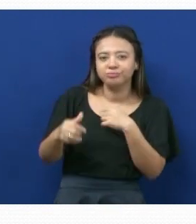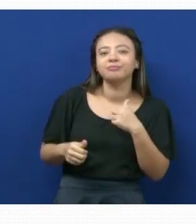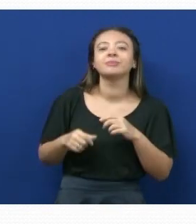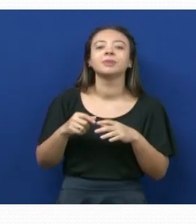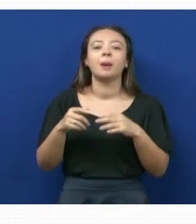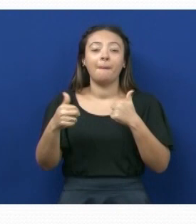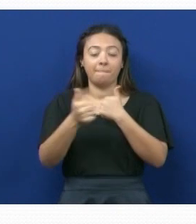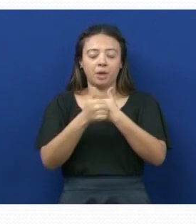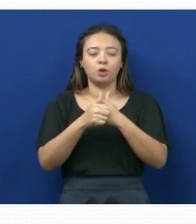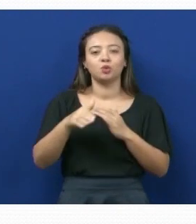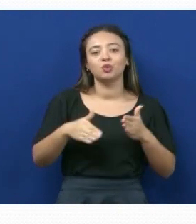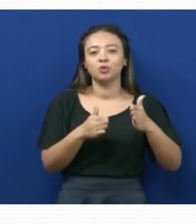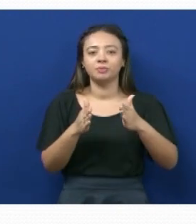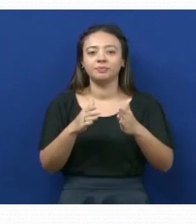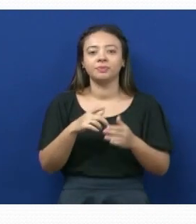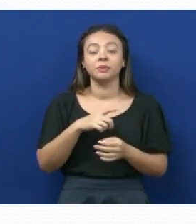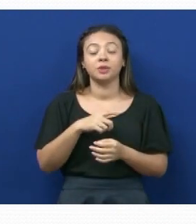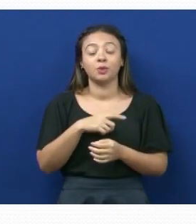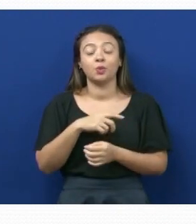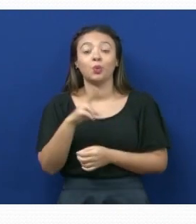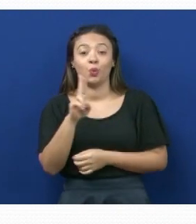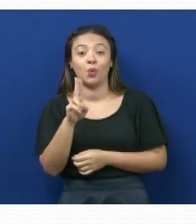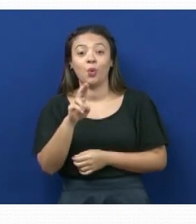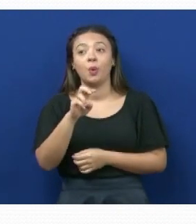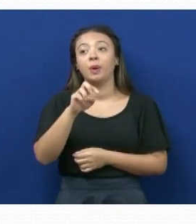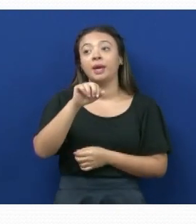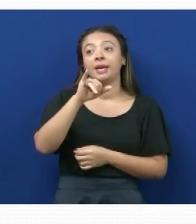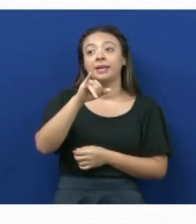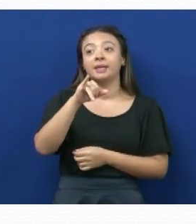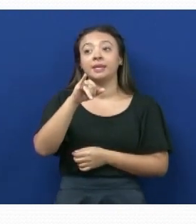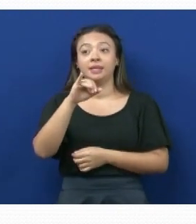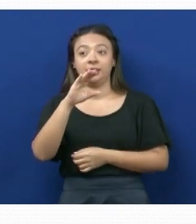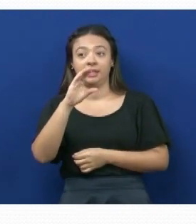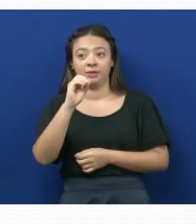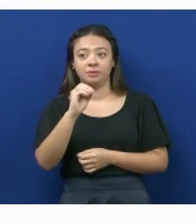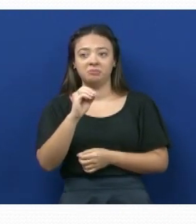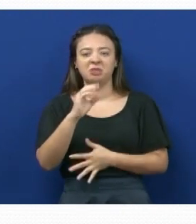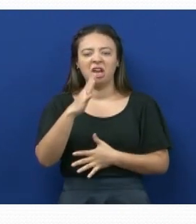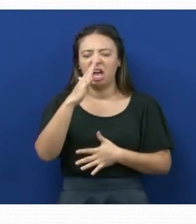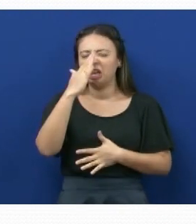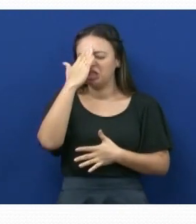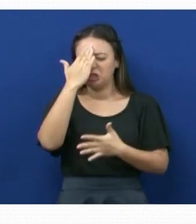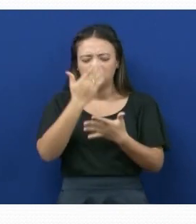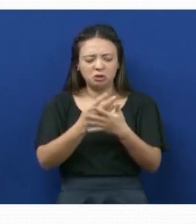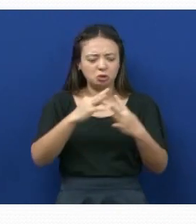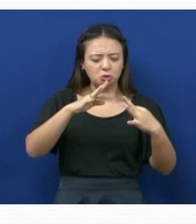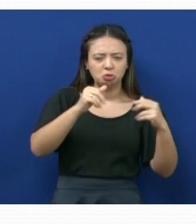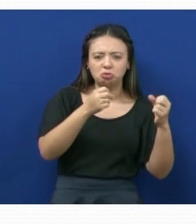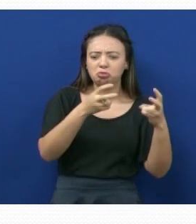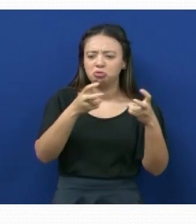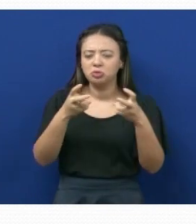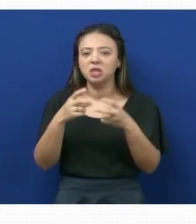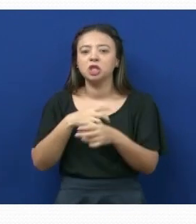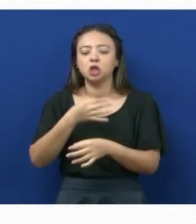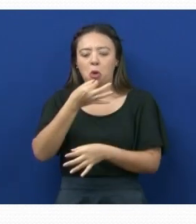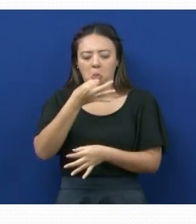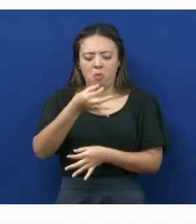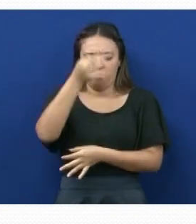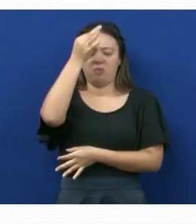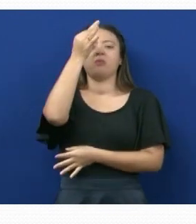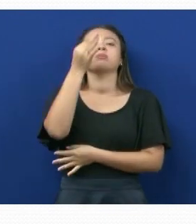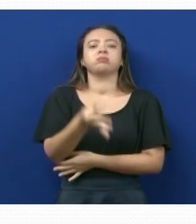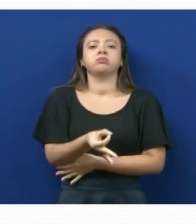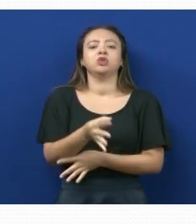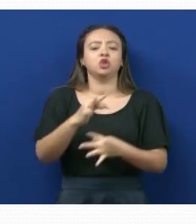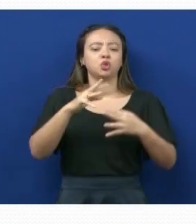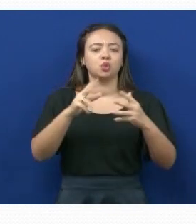Cajuru. Seu Ico era o apelido dele. Acreditava em tudo que via e ouvia e tinha opiniões muito firmes sobre as